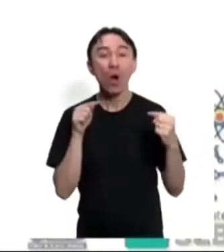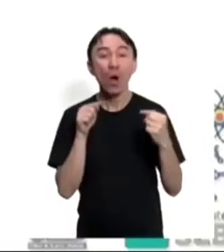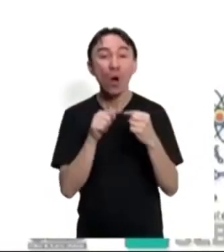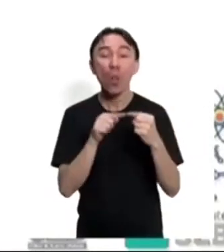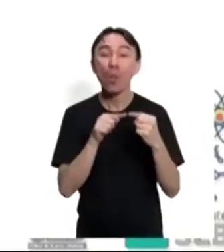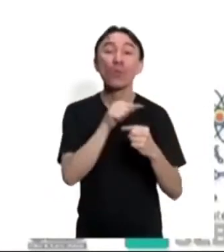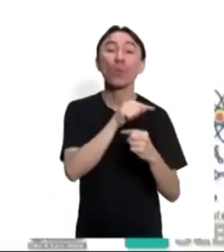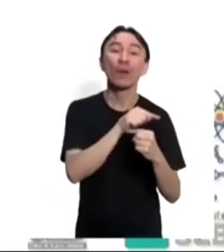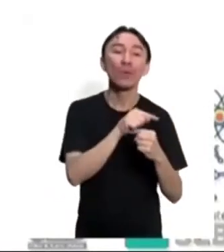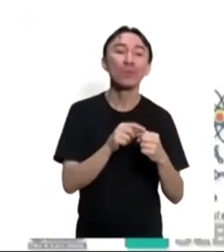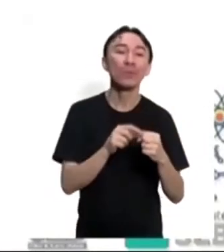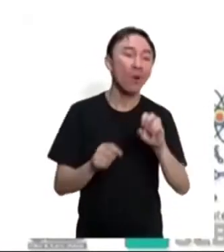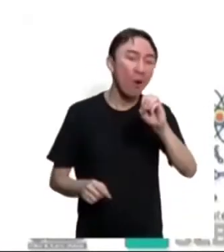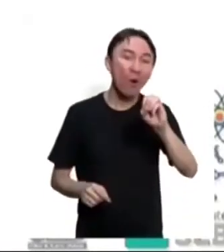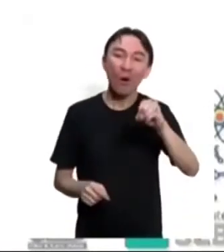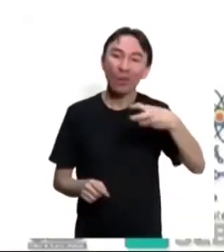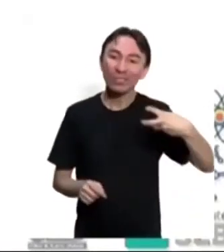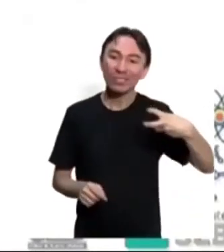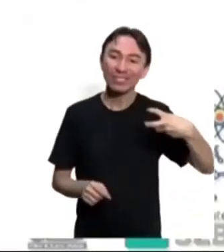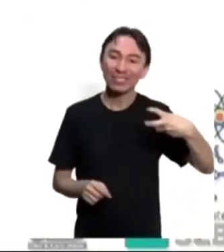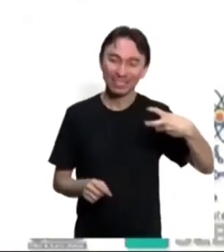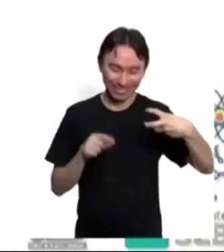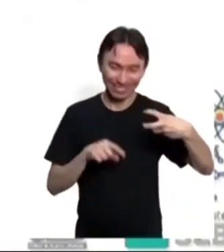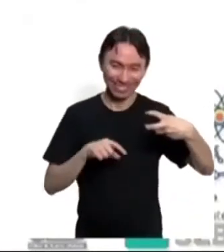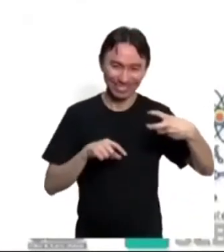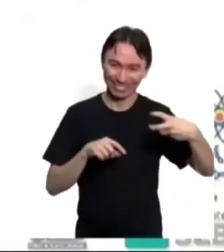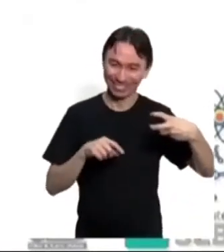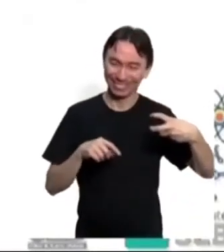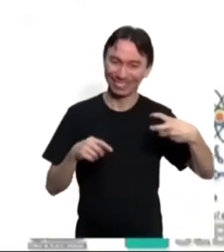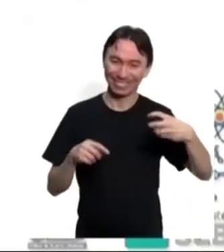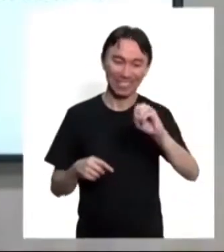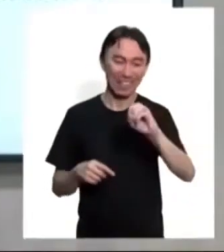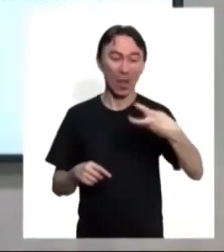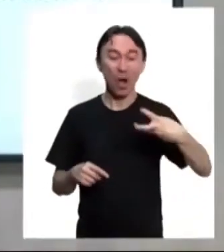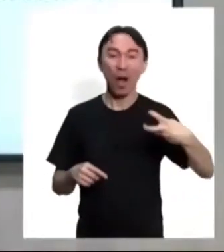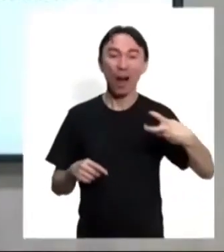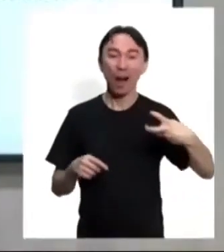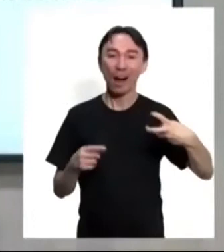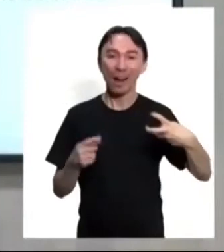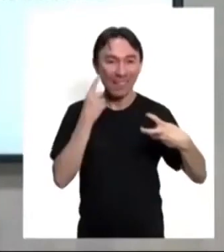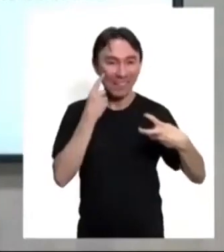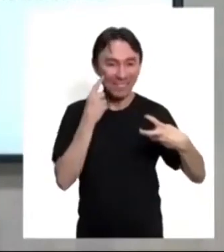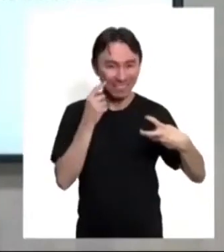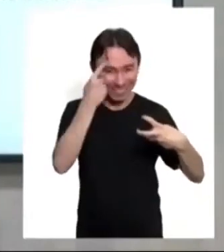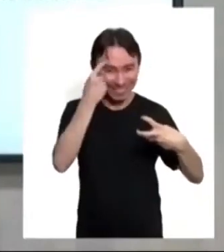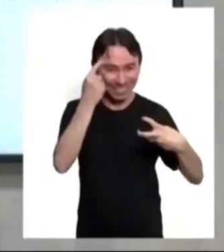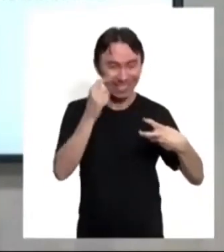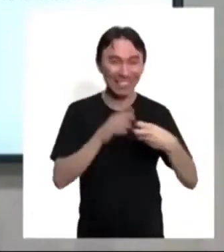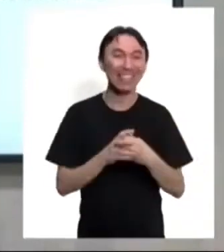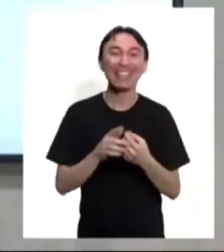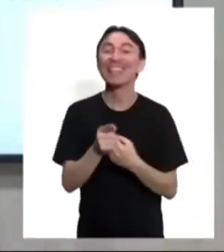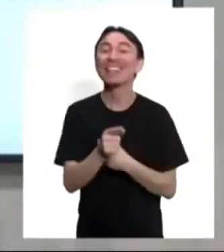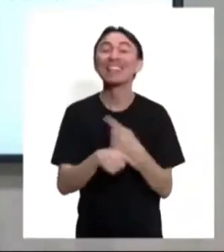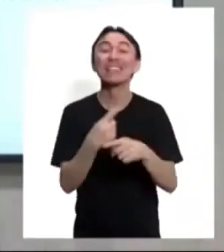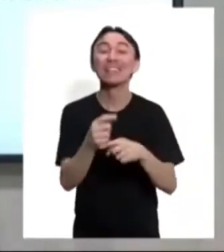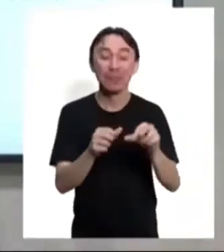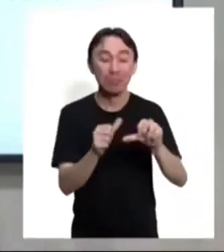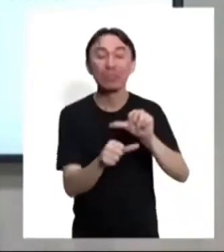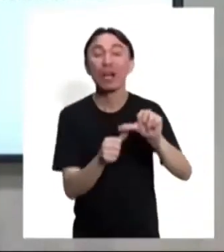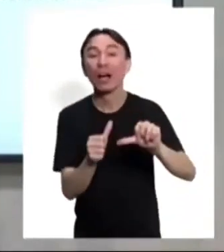do ar atmosférico. A hora que ele combina com o oxigênio do ar atmosférico, ele vira